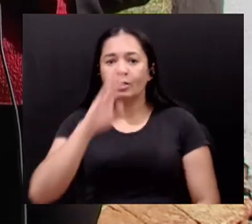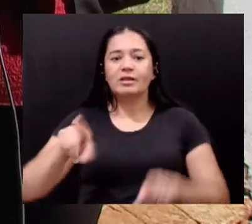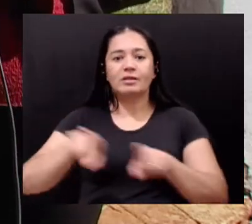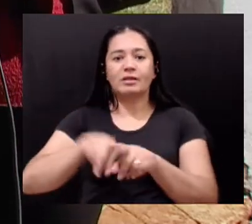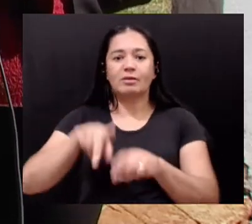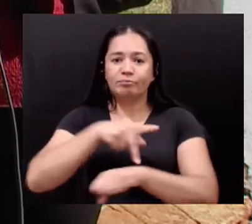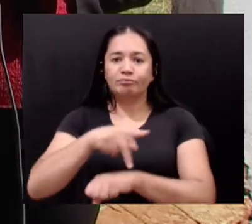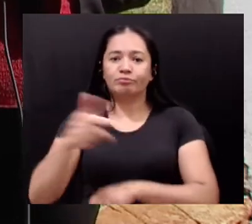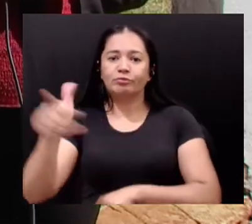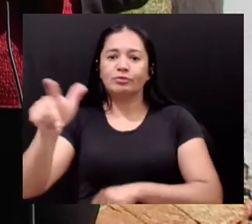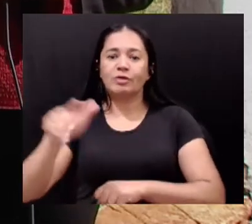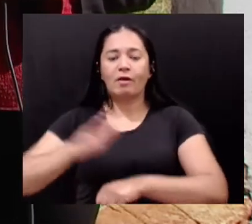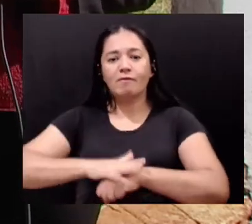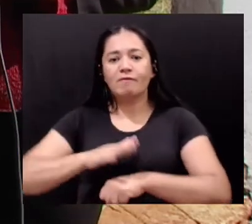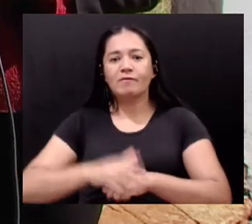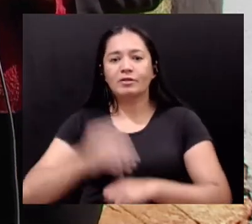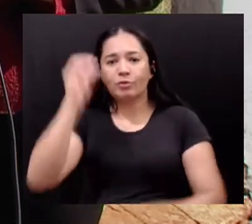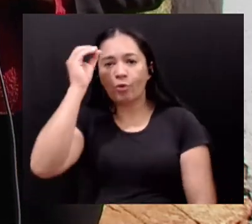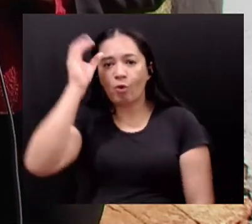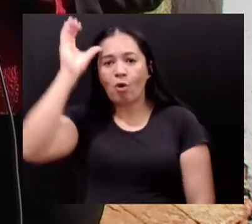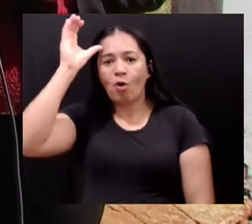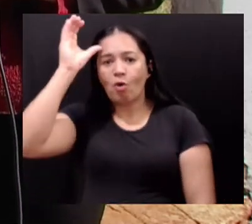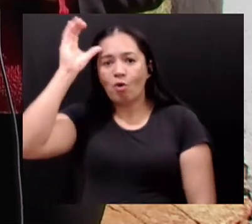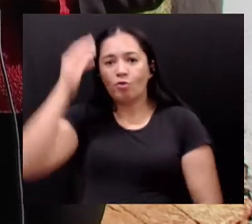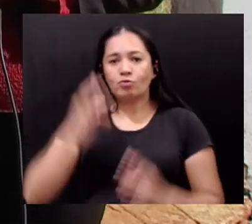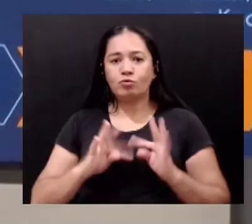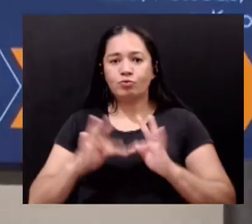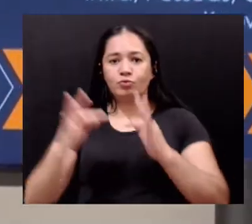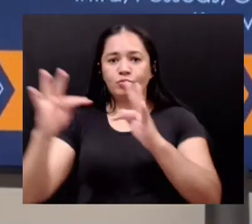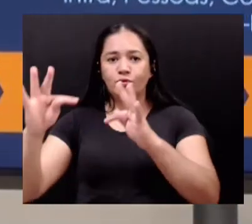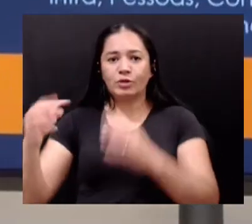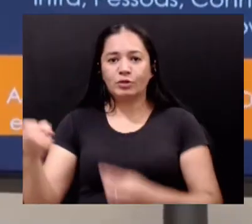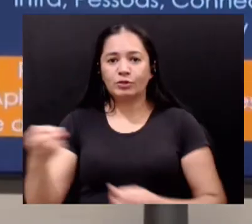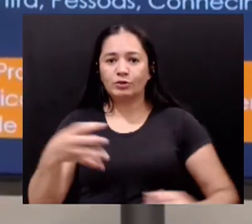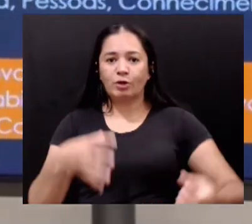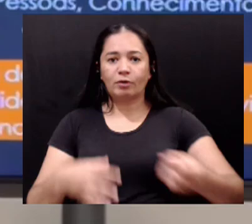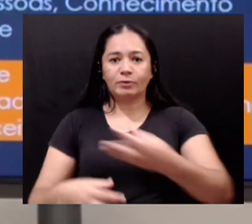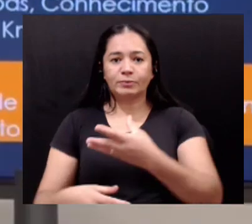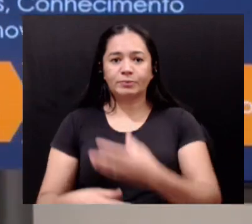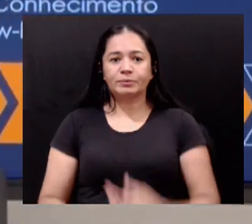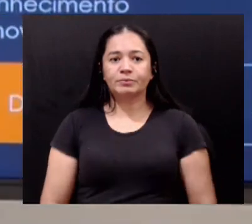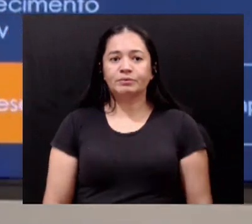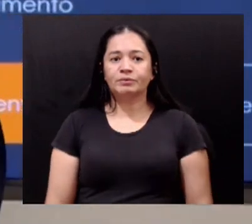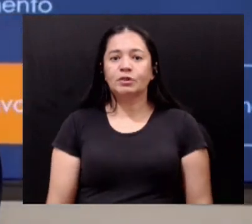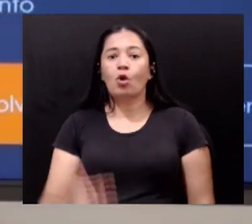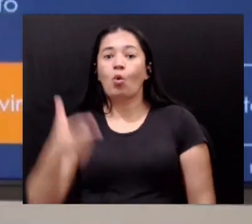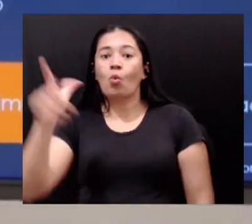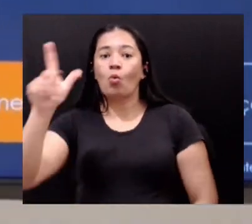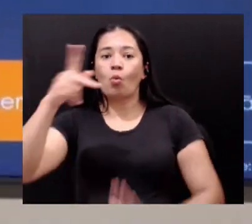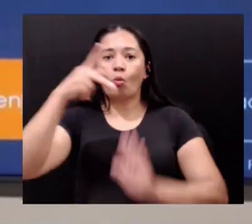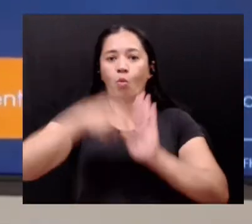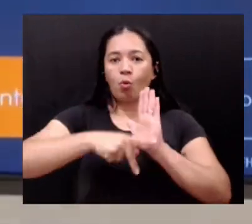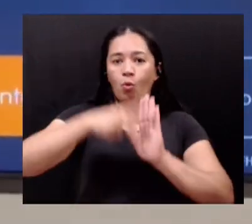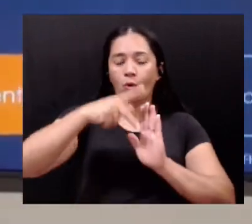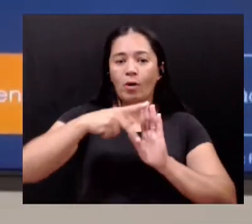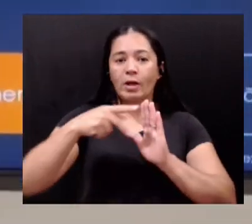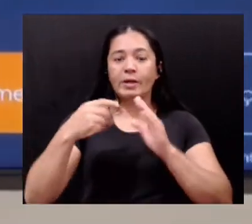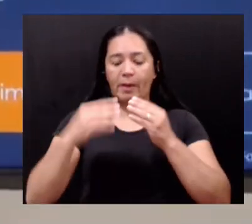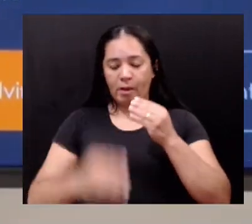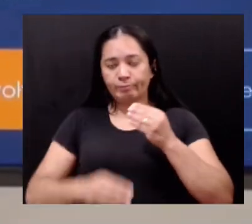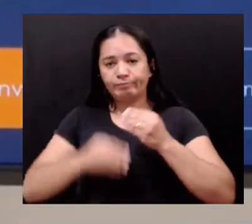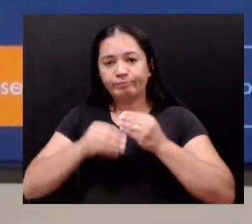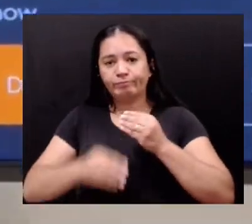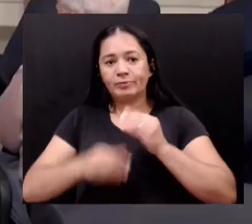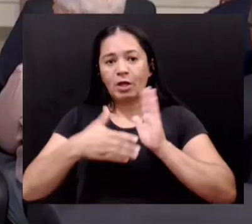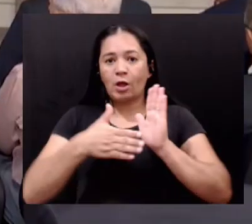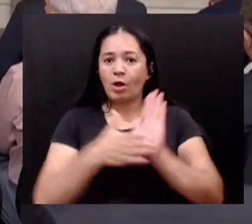produção de conhecimento e tecnologias inovadoras. Um outro projeto que deve complementar a proposta do